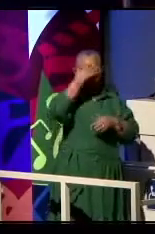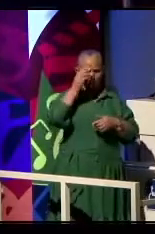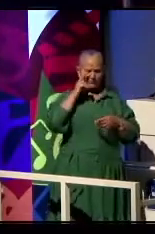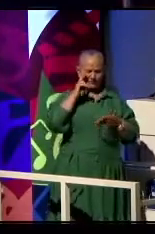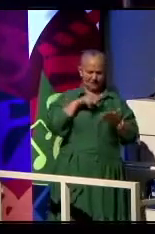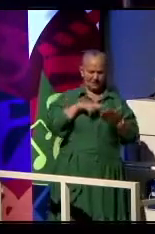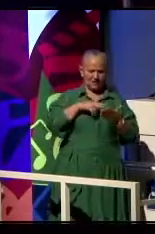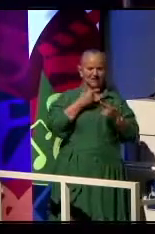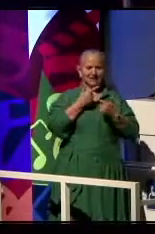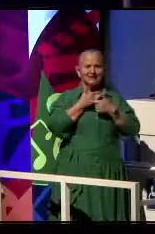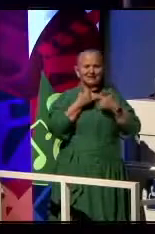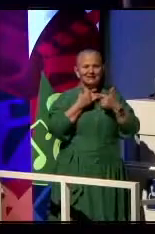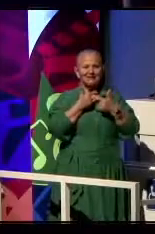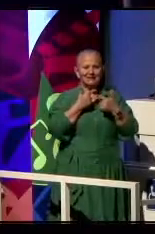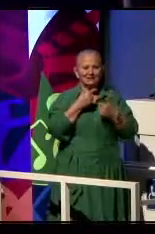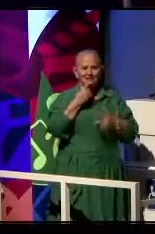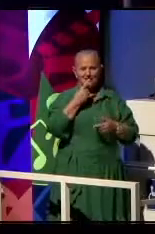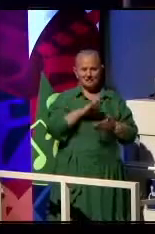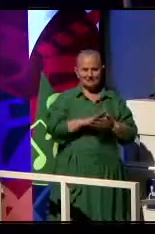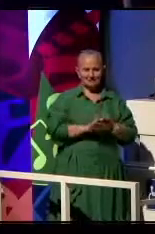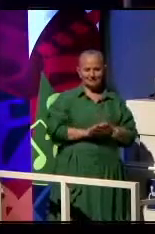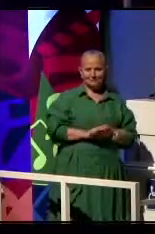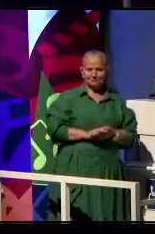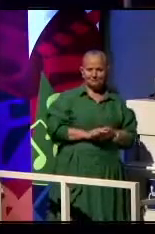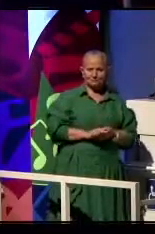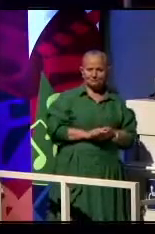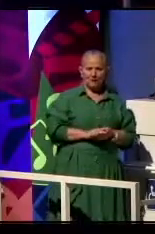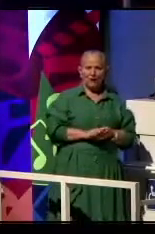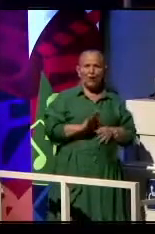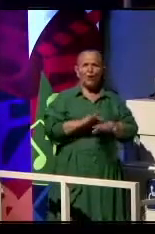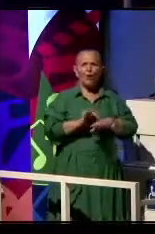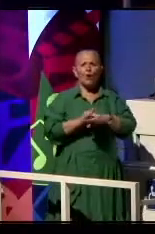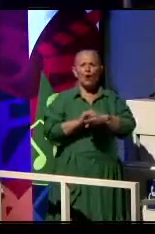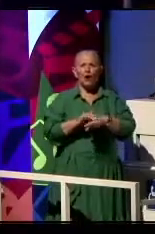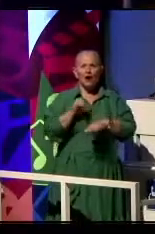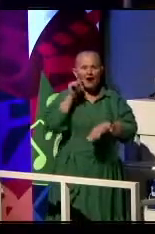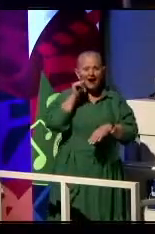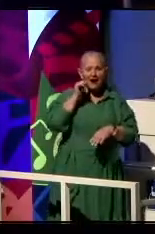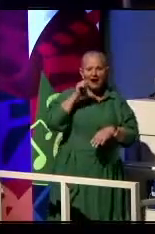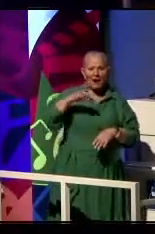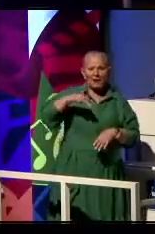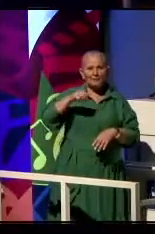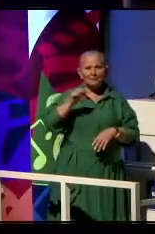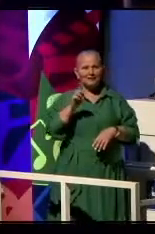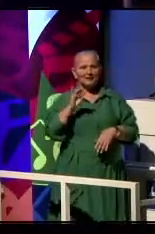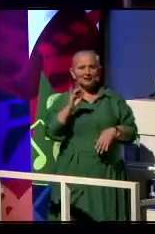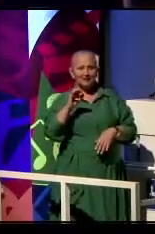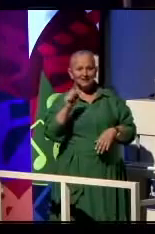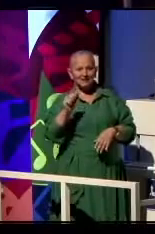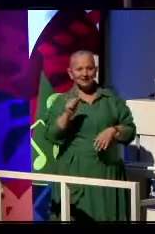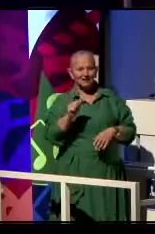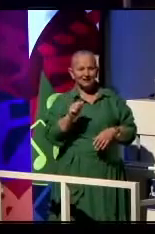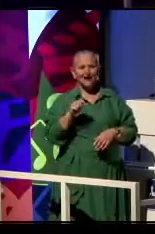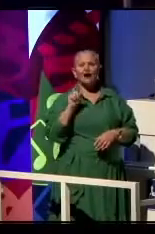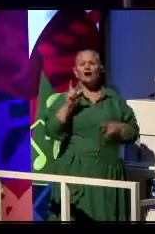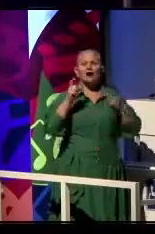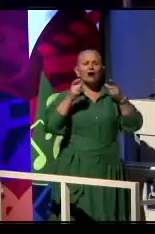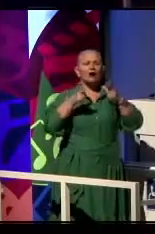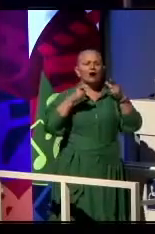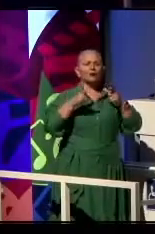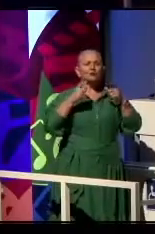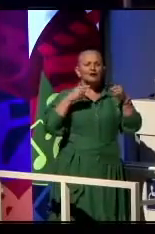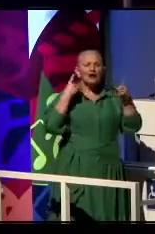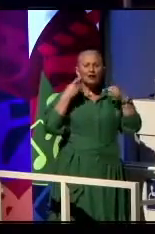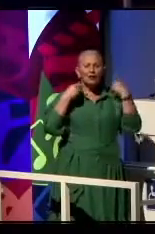fazia, porque as pessoas chegavam, falavam, Dona Maricota, né? Cadê o Lô? Ah, o Lô está na esquina, no Clube da Esquina. Então, ela